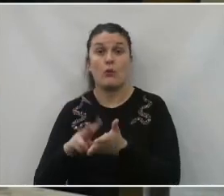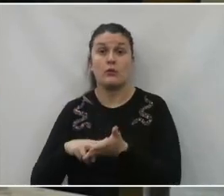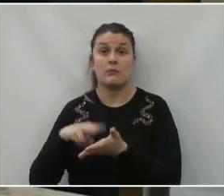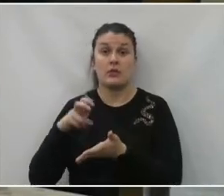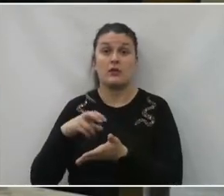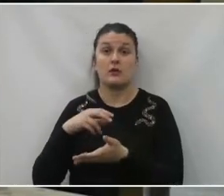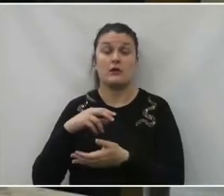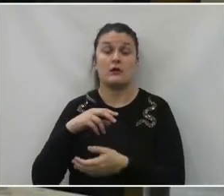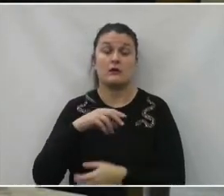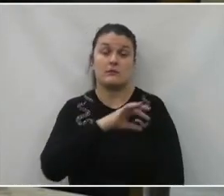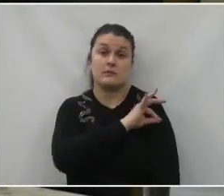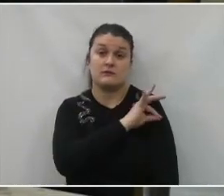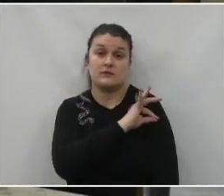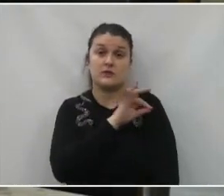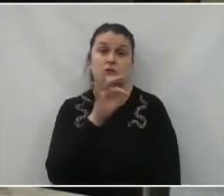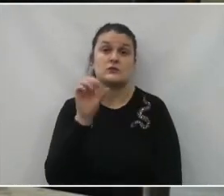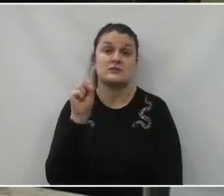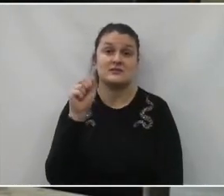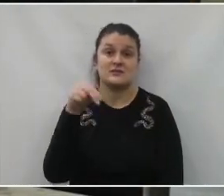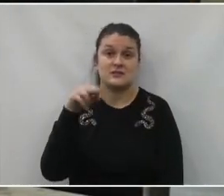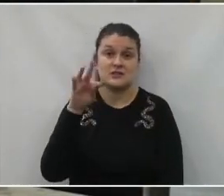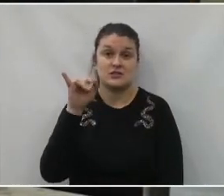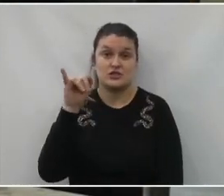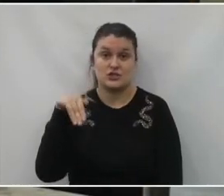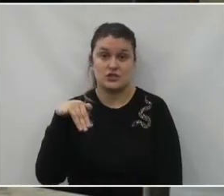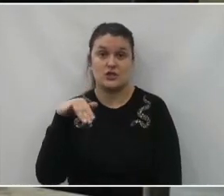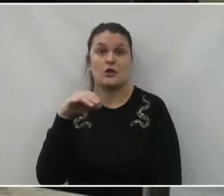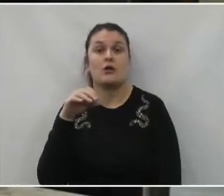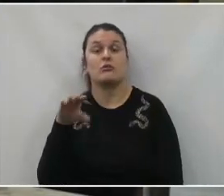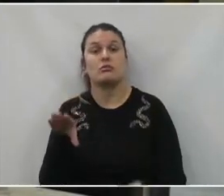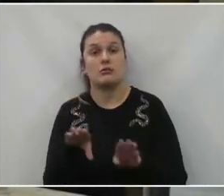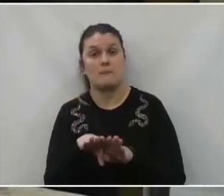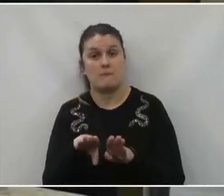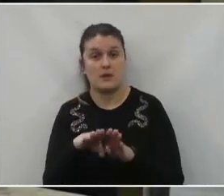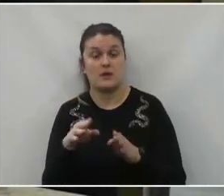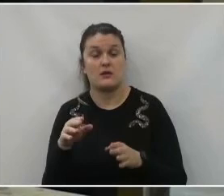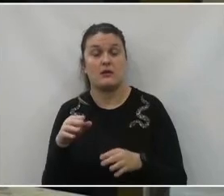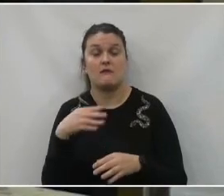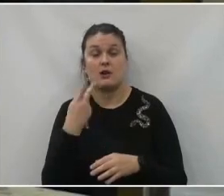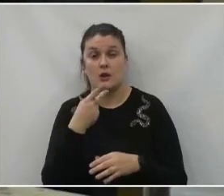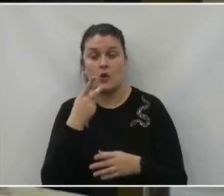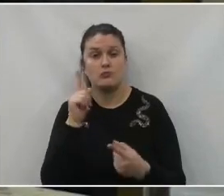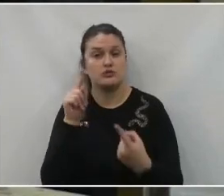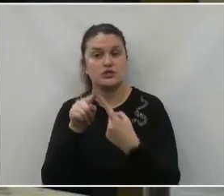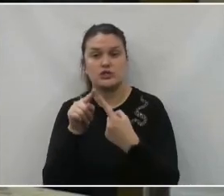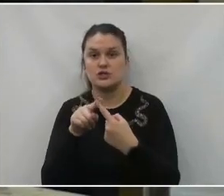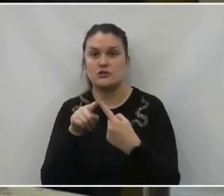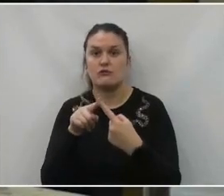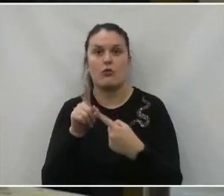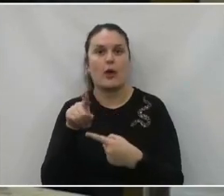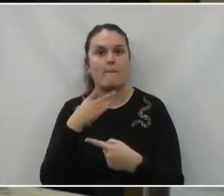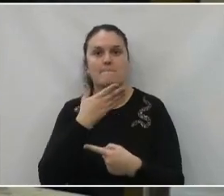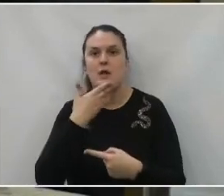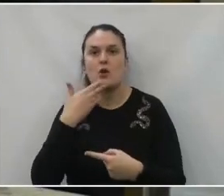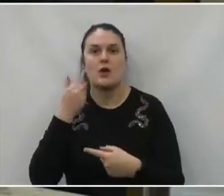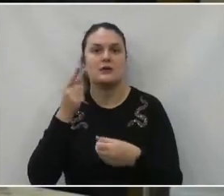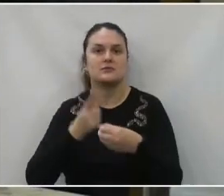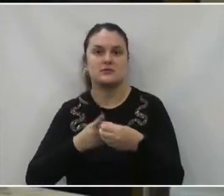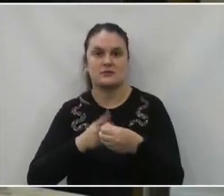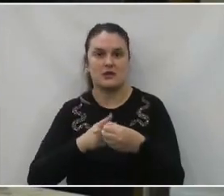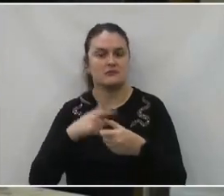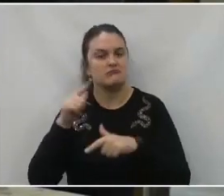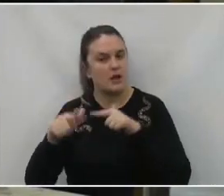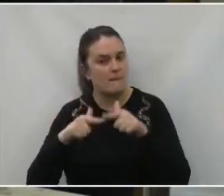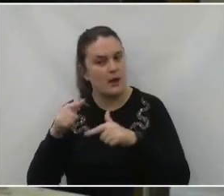o Santim e o Bachir, independente de cor partidária, o objetivo maior é a cidade e isso está sendo feito, de